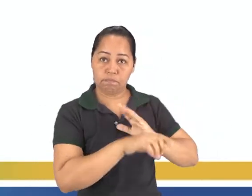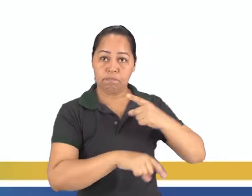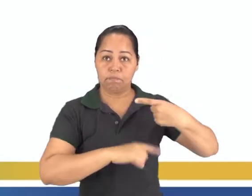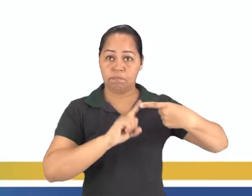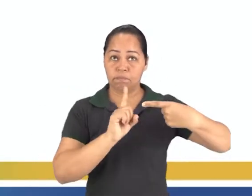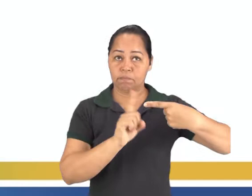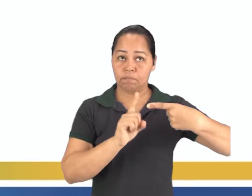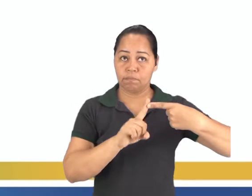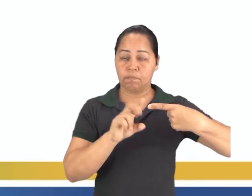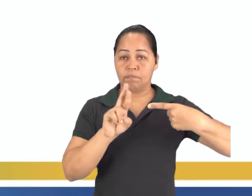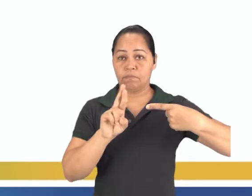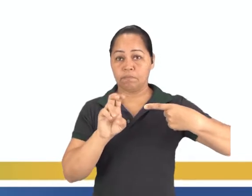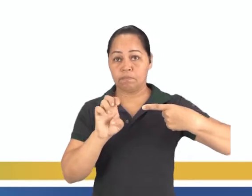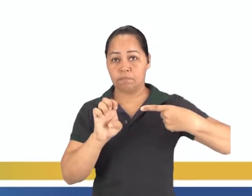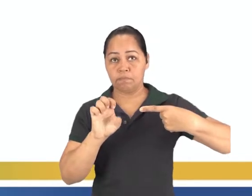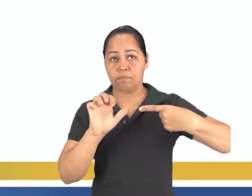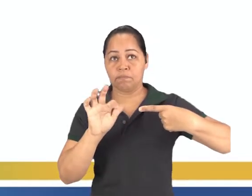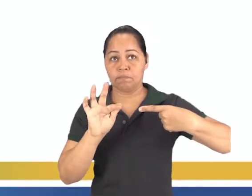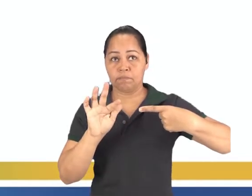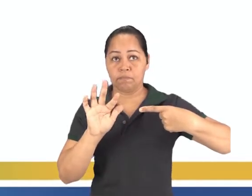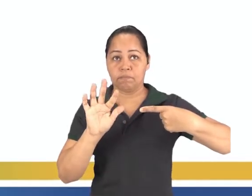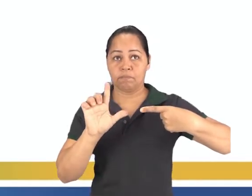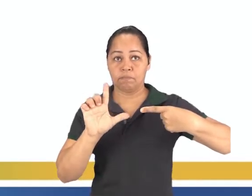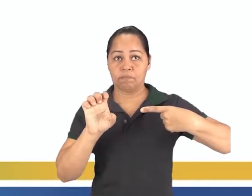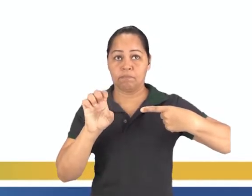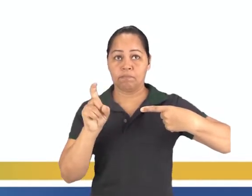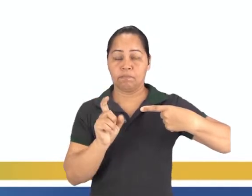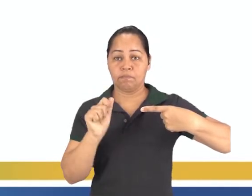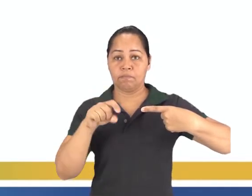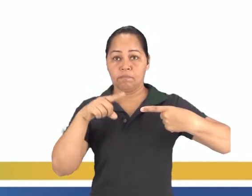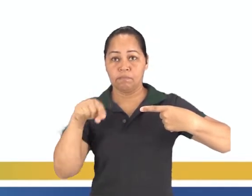Reflexão, chamada também de simetria axial,